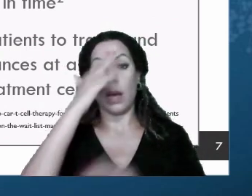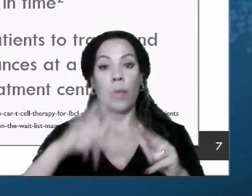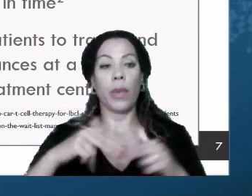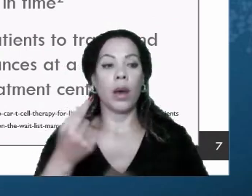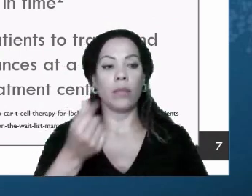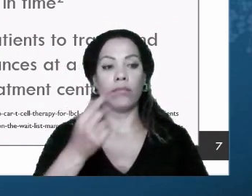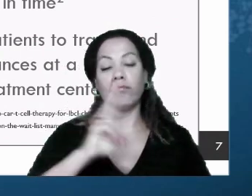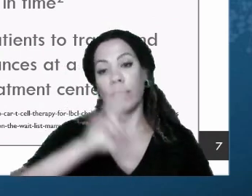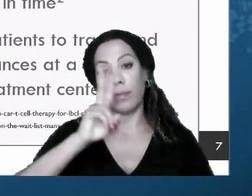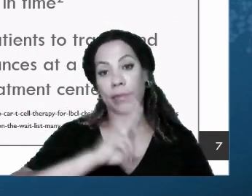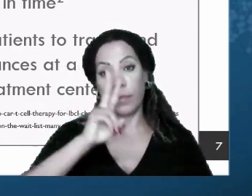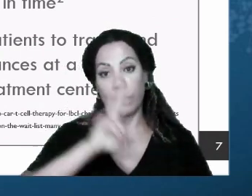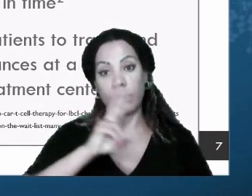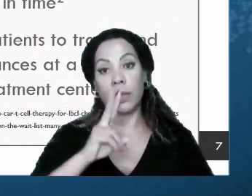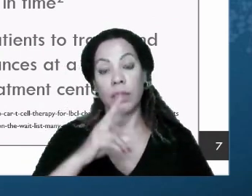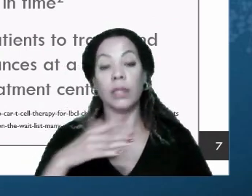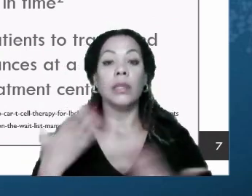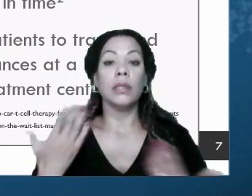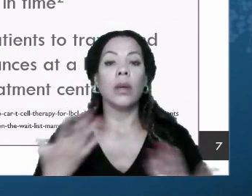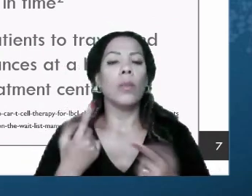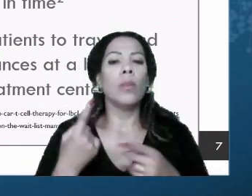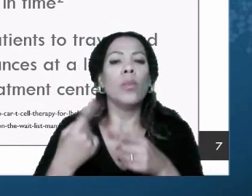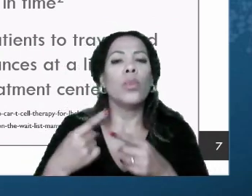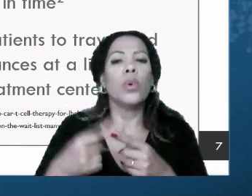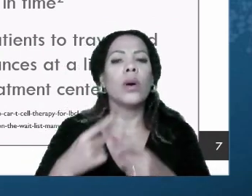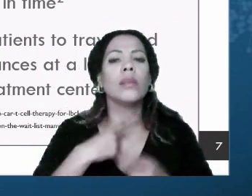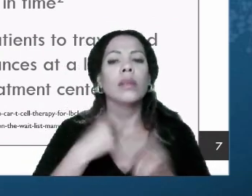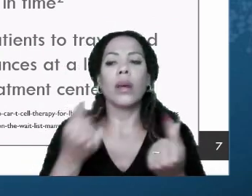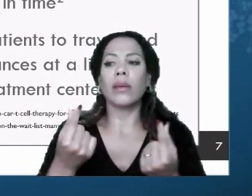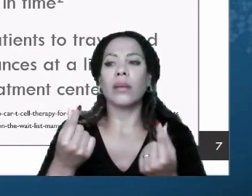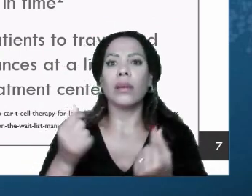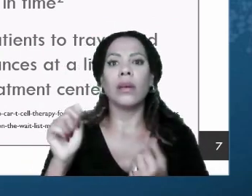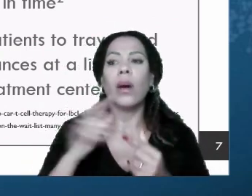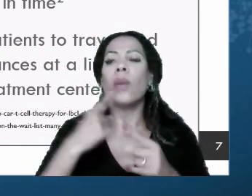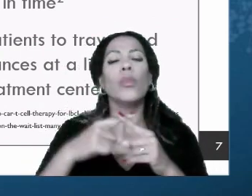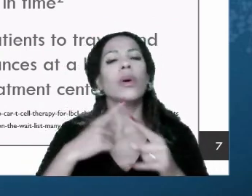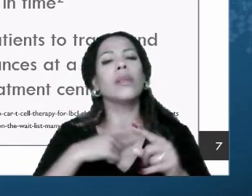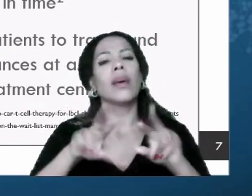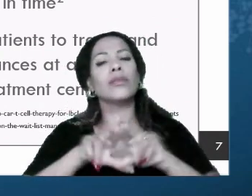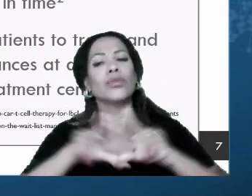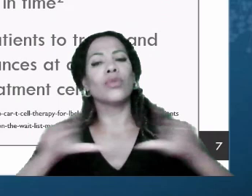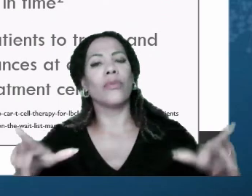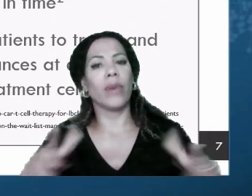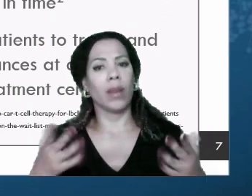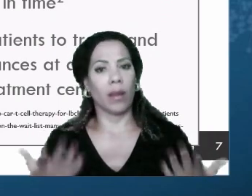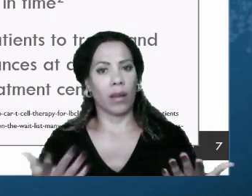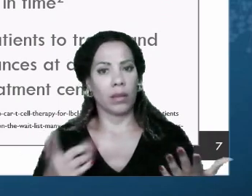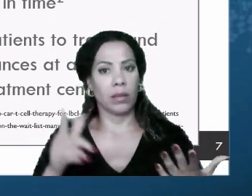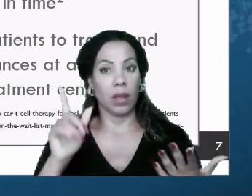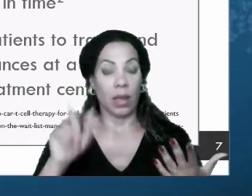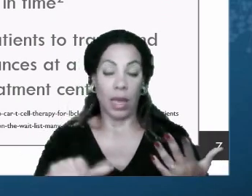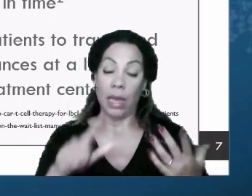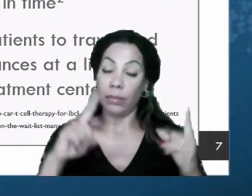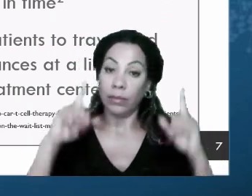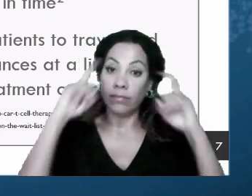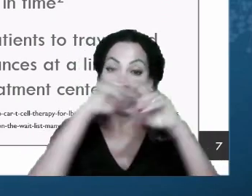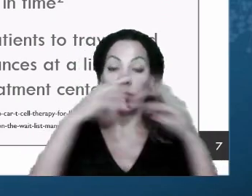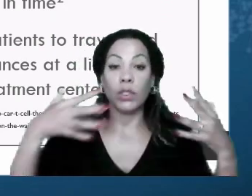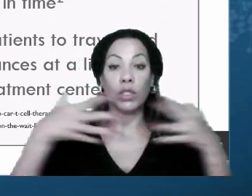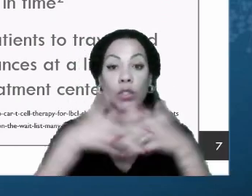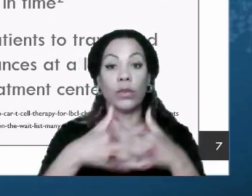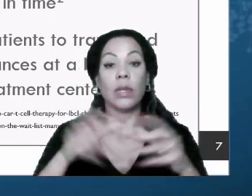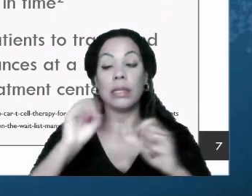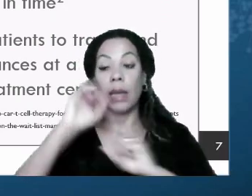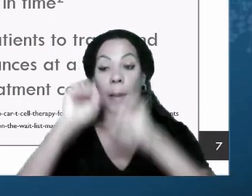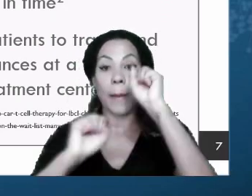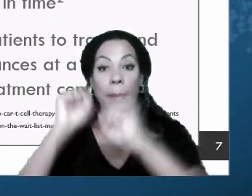preços elevados. Então, por que existe um preço tão grande aqui? É uma logística complexa. Quando as companhias